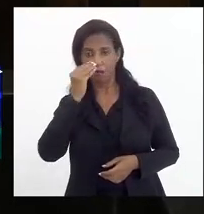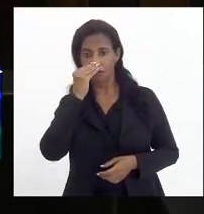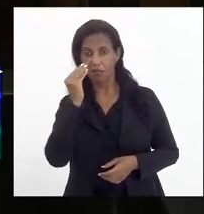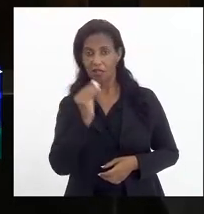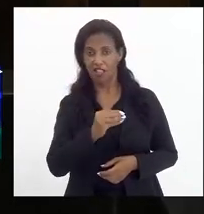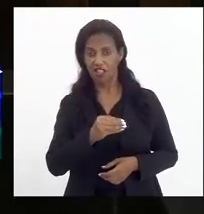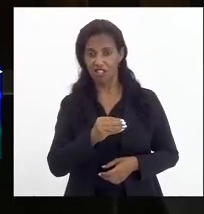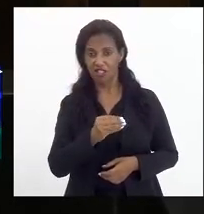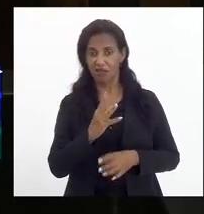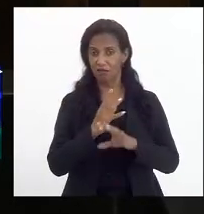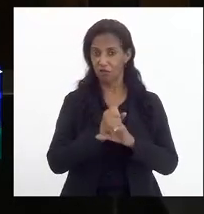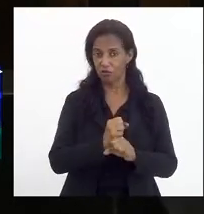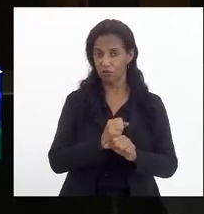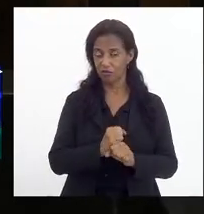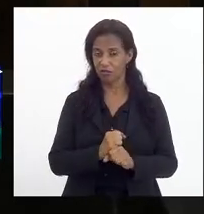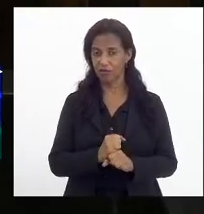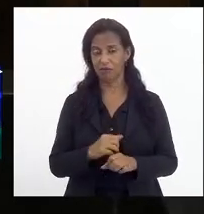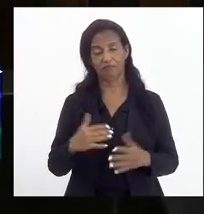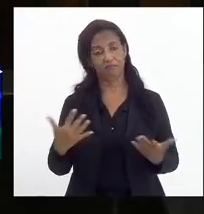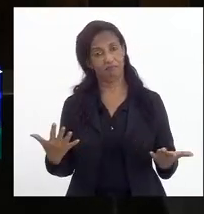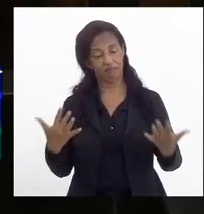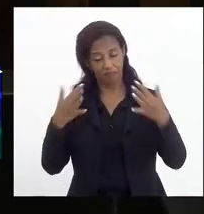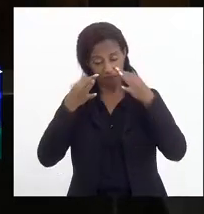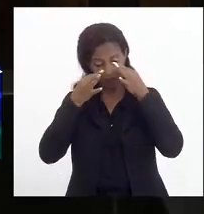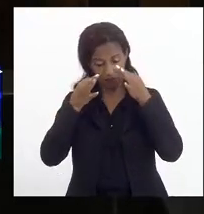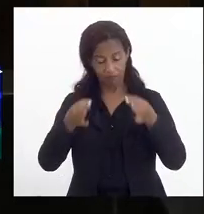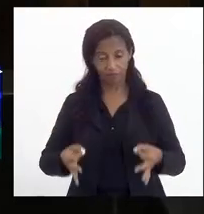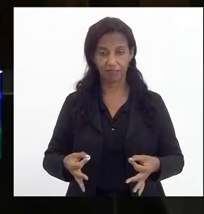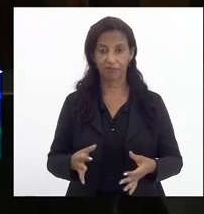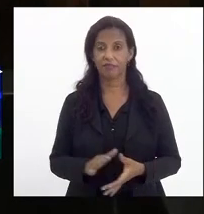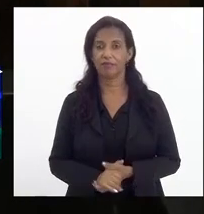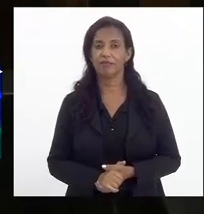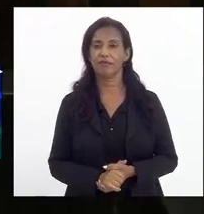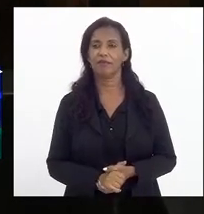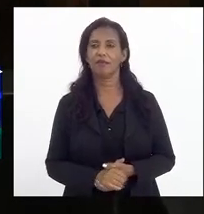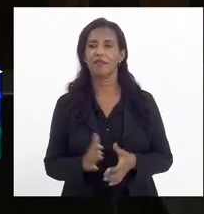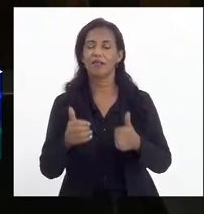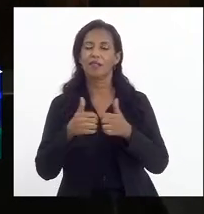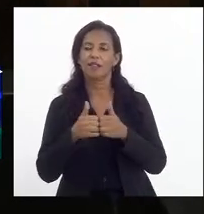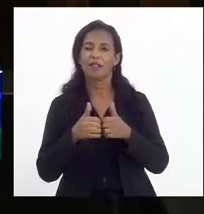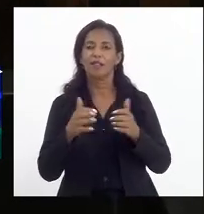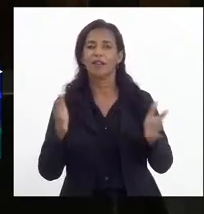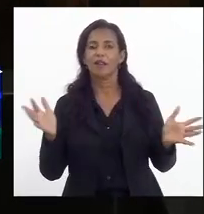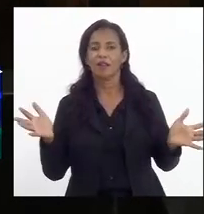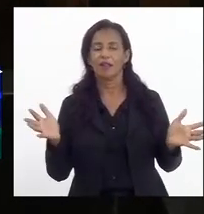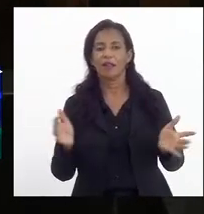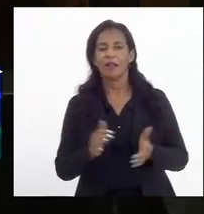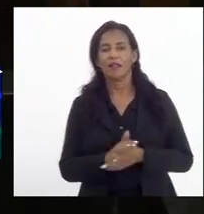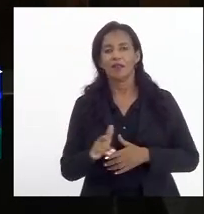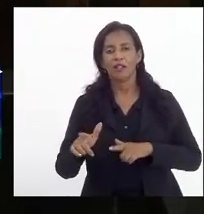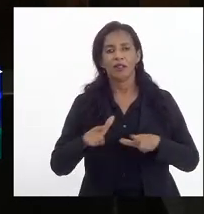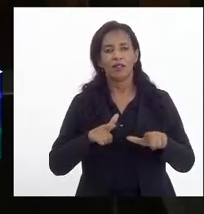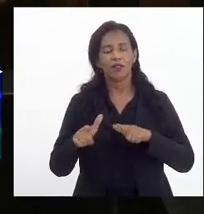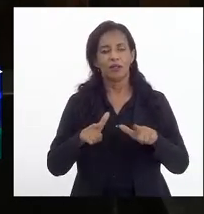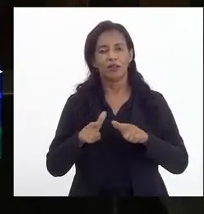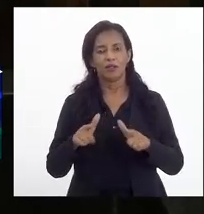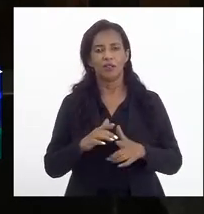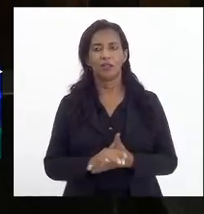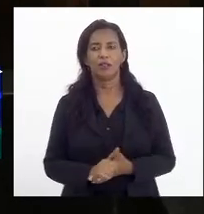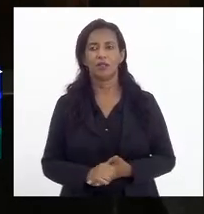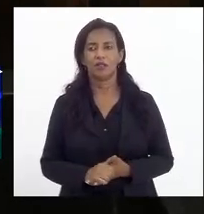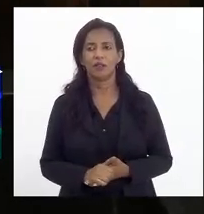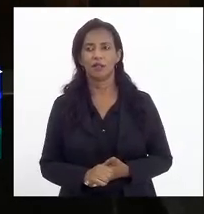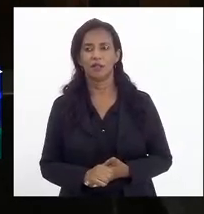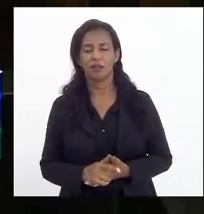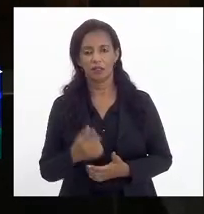das mesmas não queria chamar atenção Para gente abrir né os trabalhos nesse